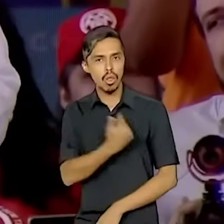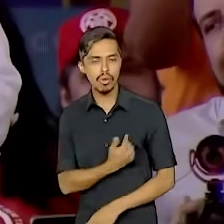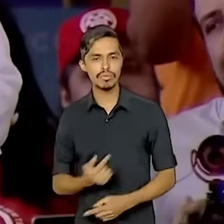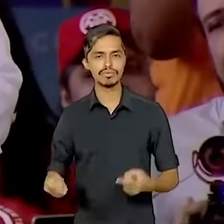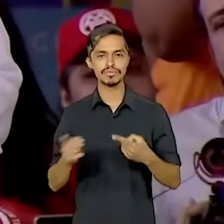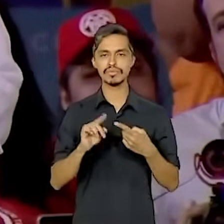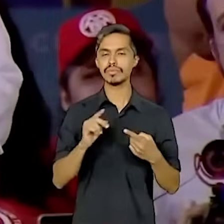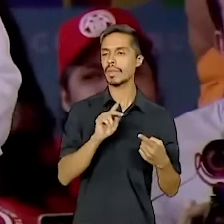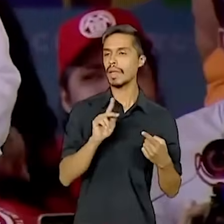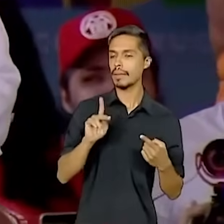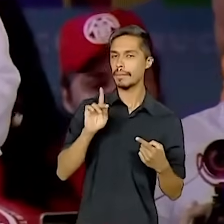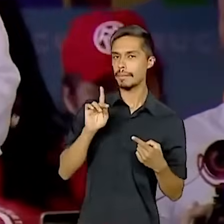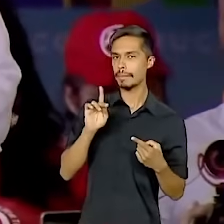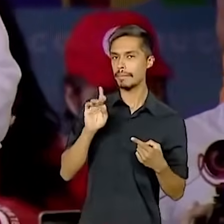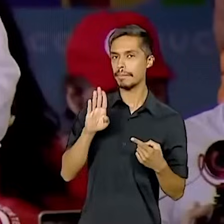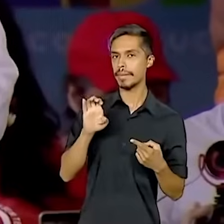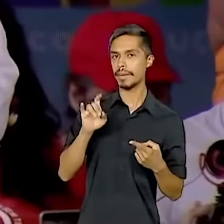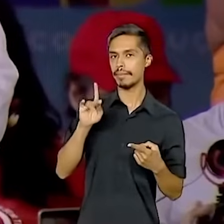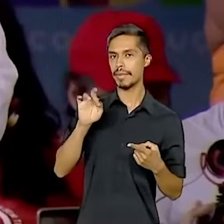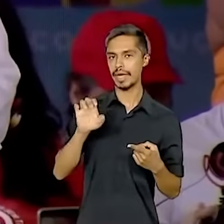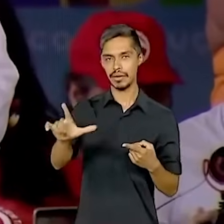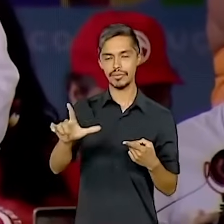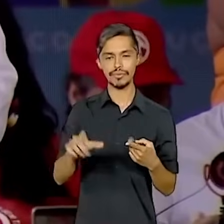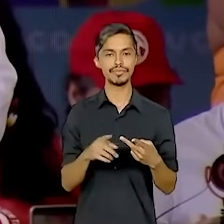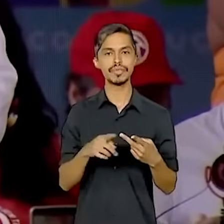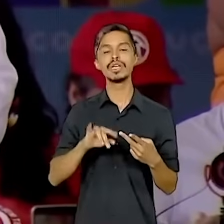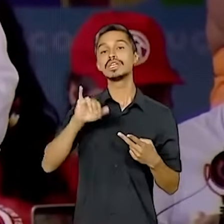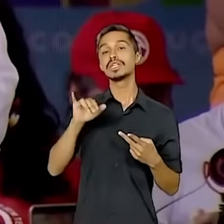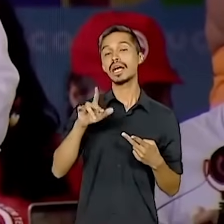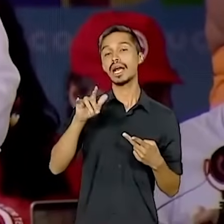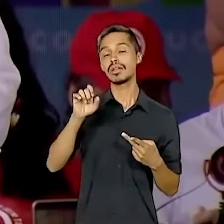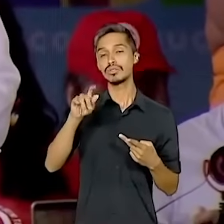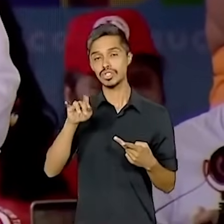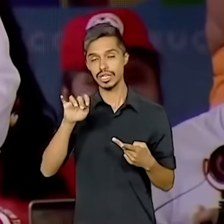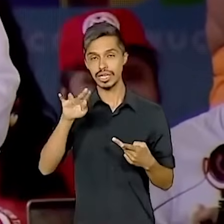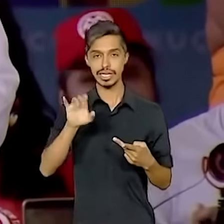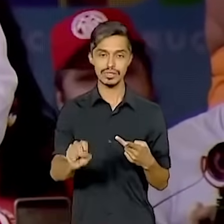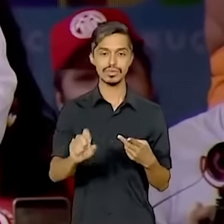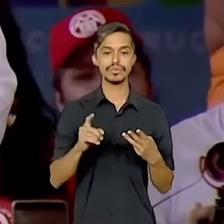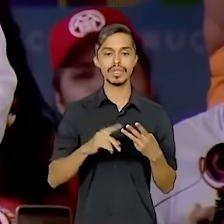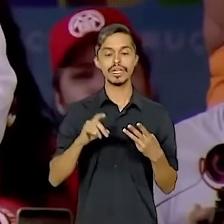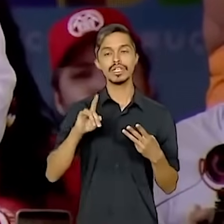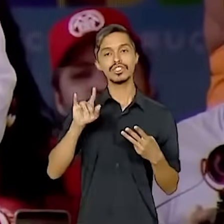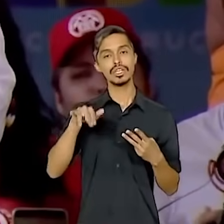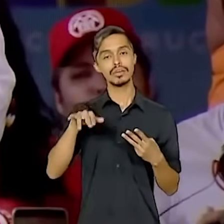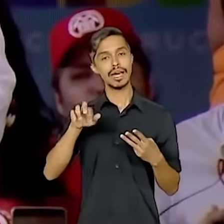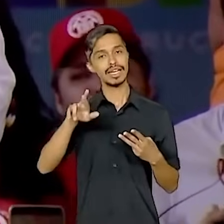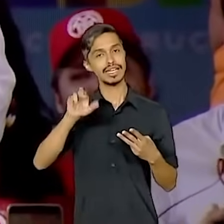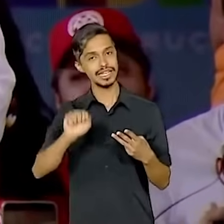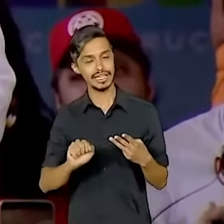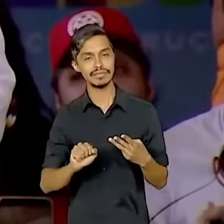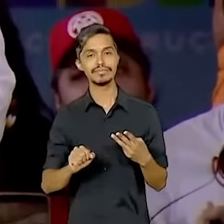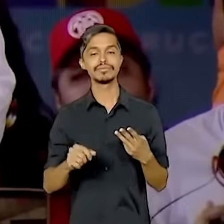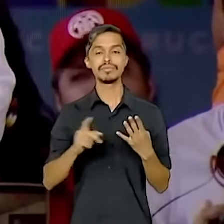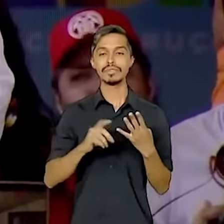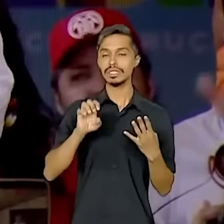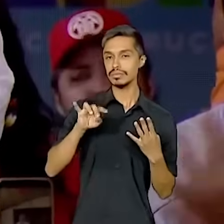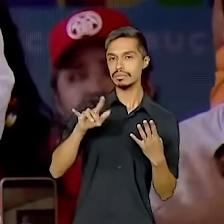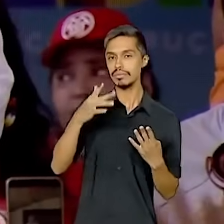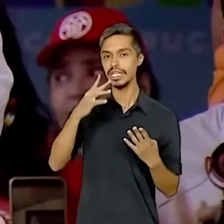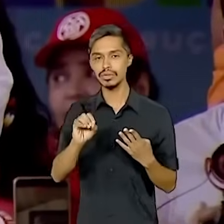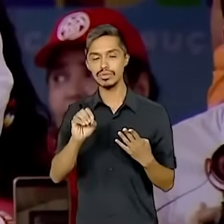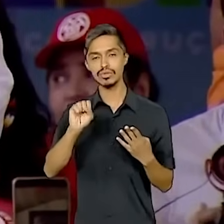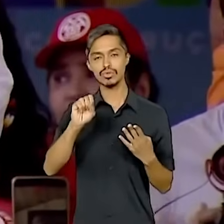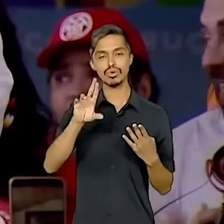companheira Bebel, o companheiro Carlos Janazzi, a companheira Ediane Maria, o companheiro Emílio de